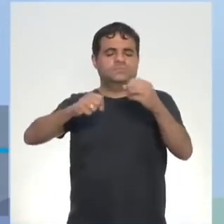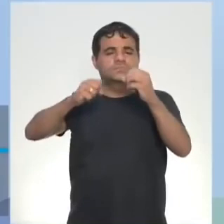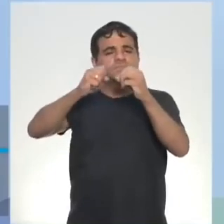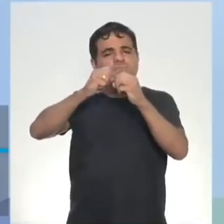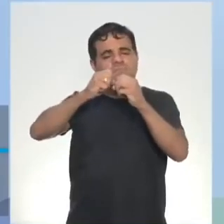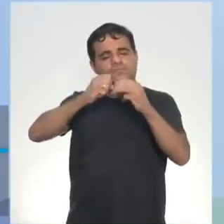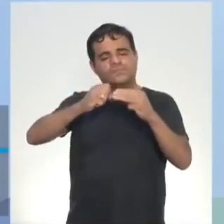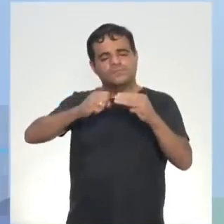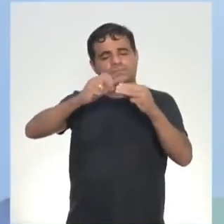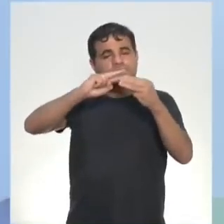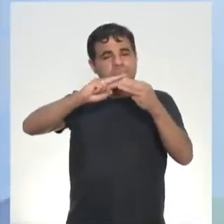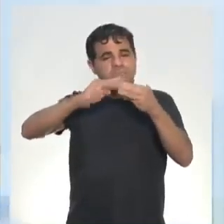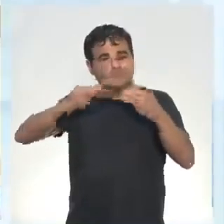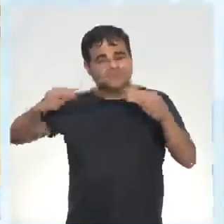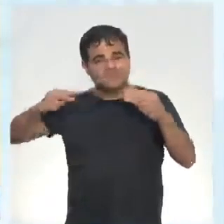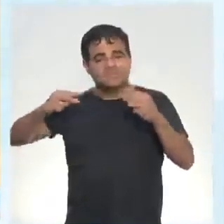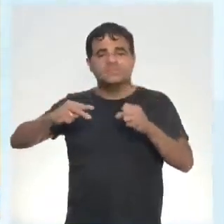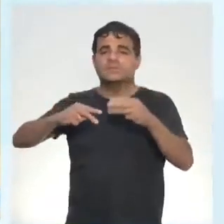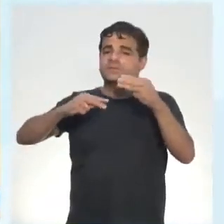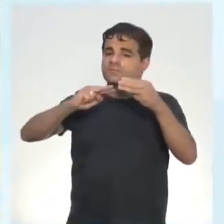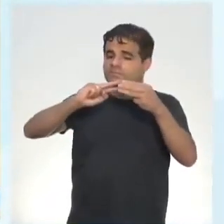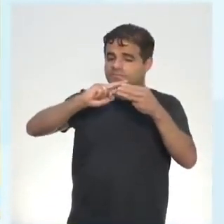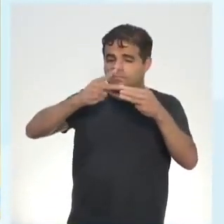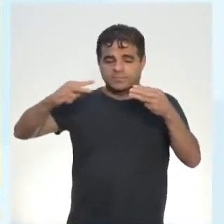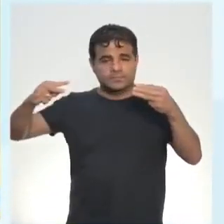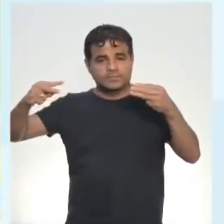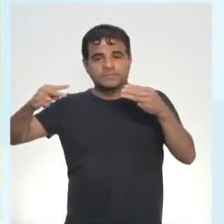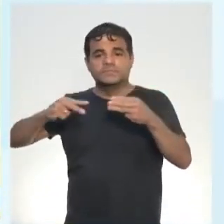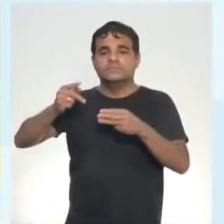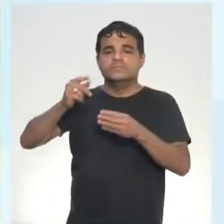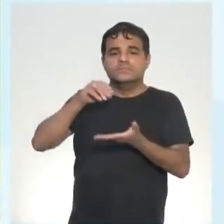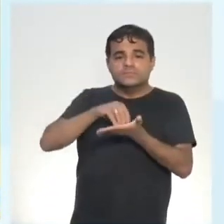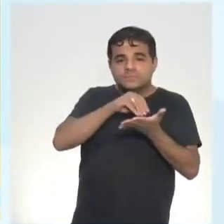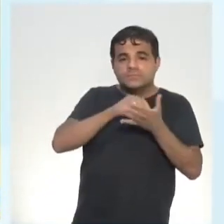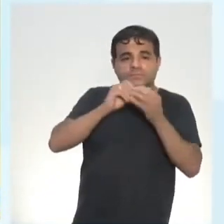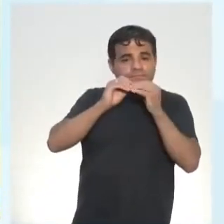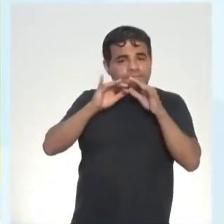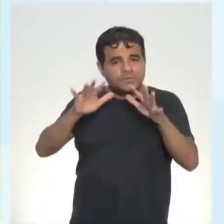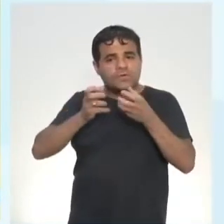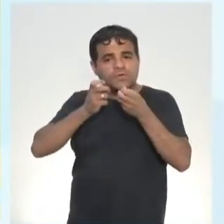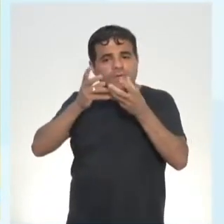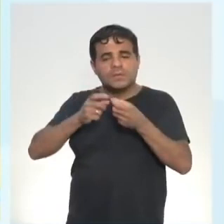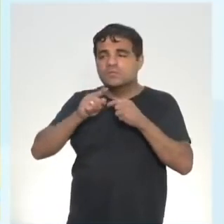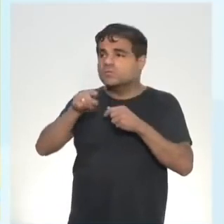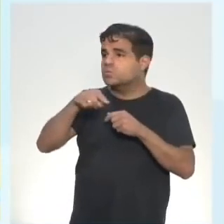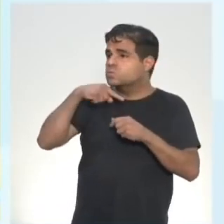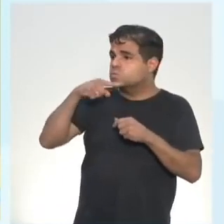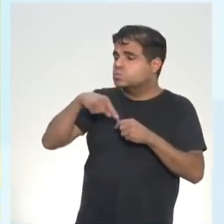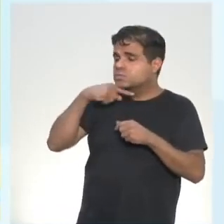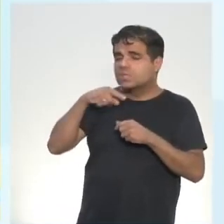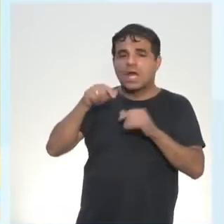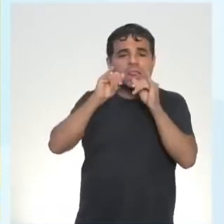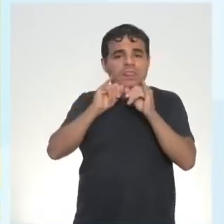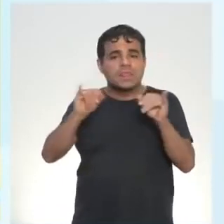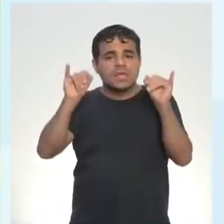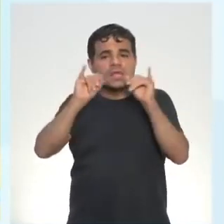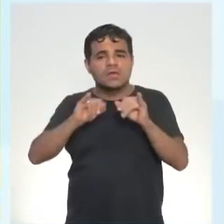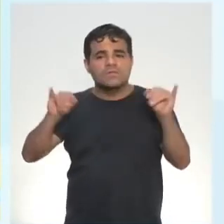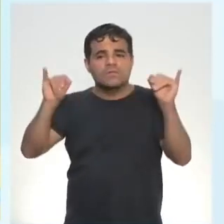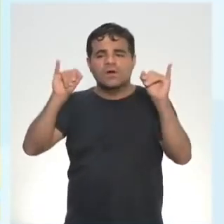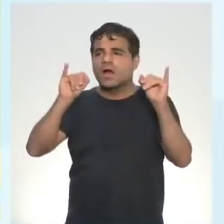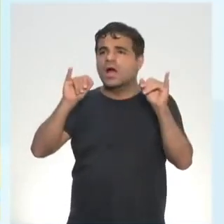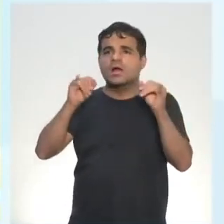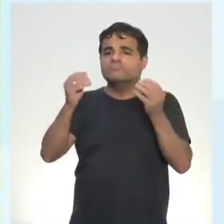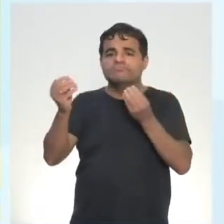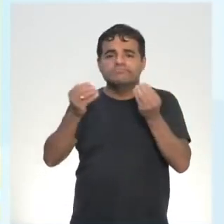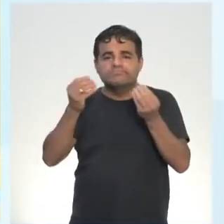por exemplo, uma falta de repercussão no próprio meio científico, né? Você não conseguia, então, divulgar como a